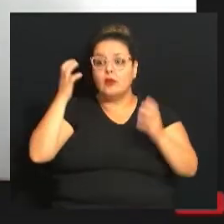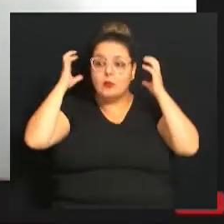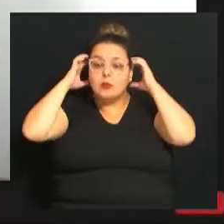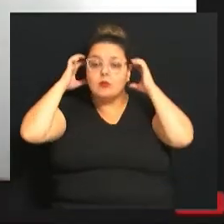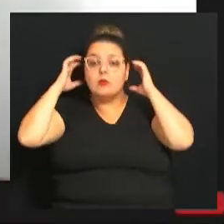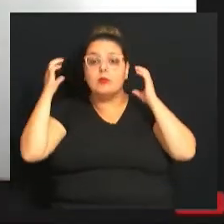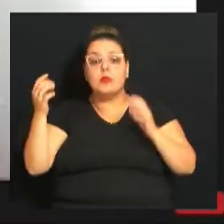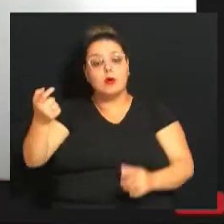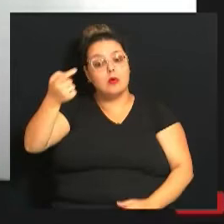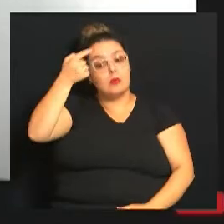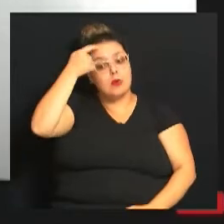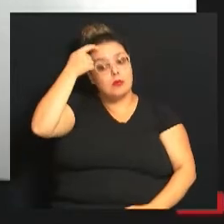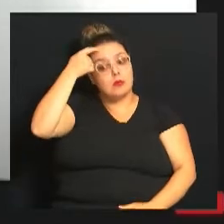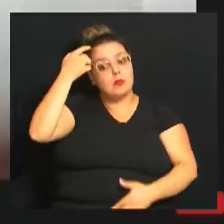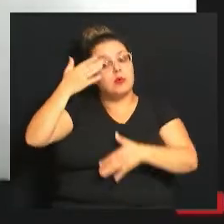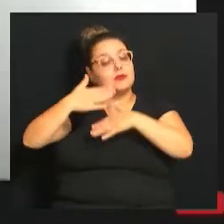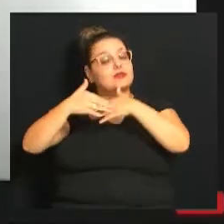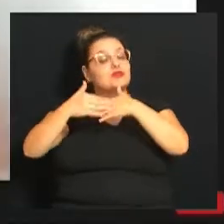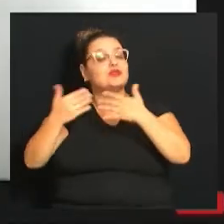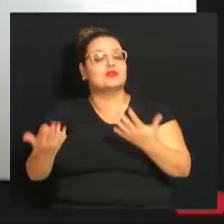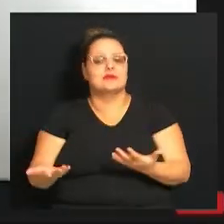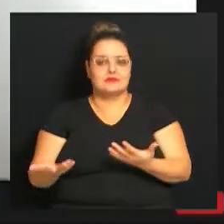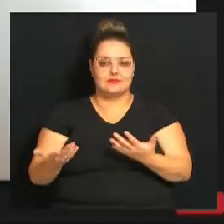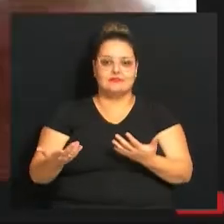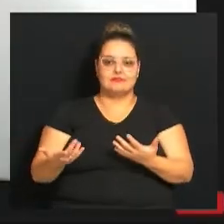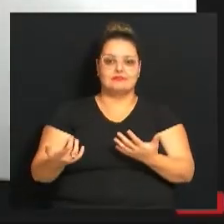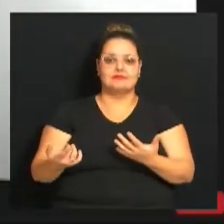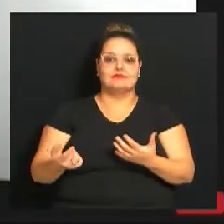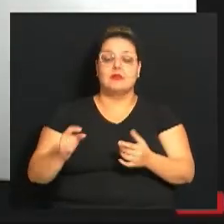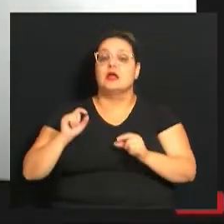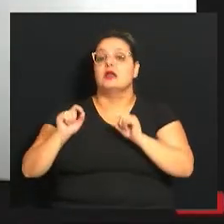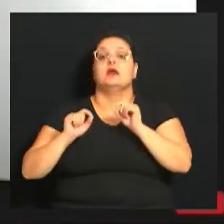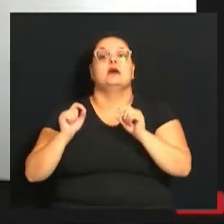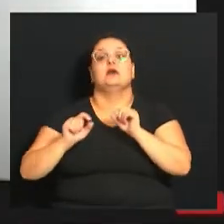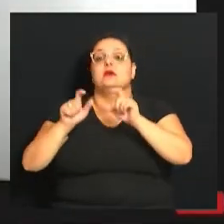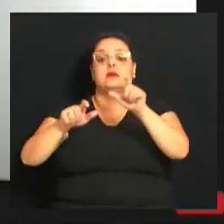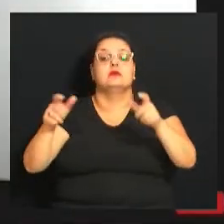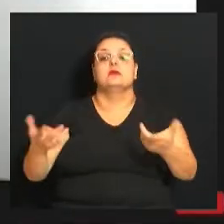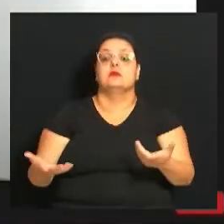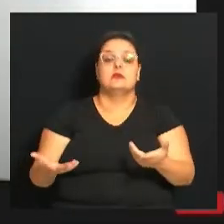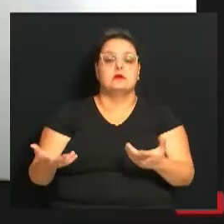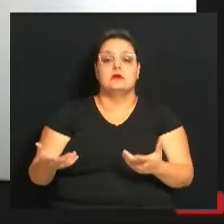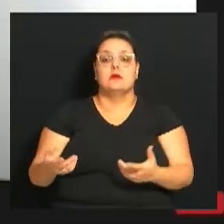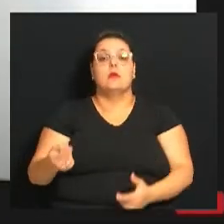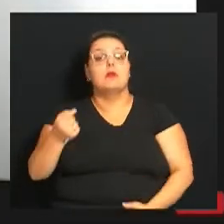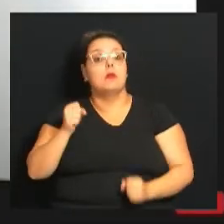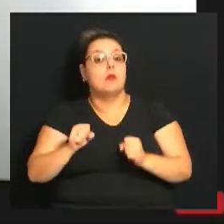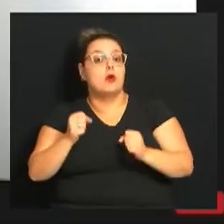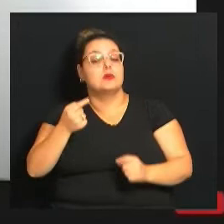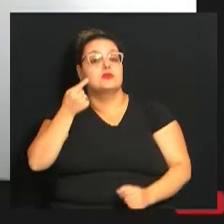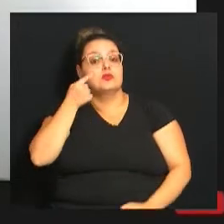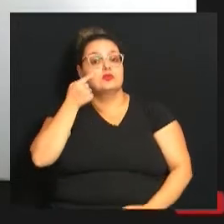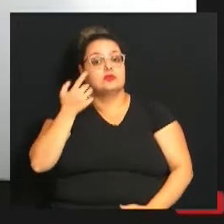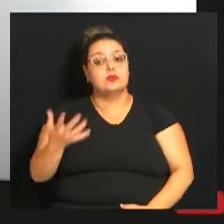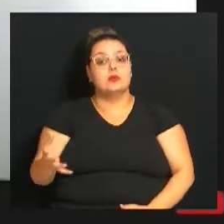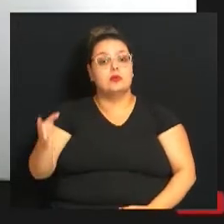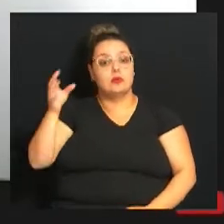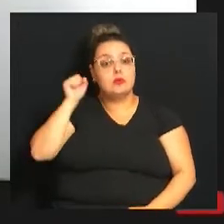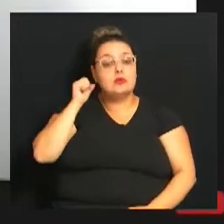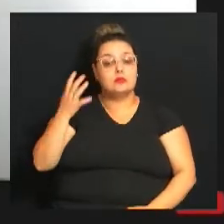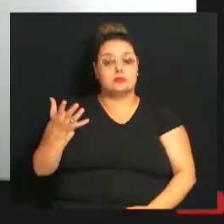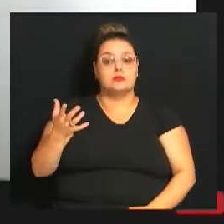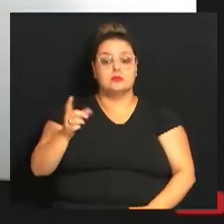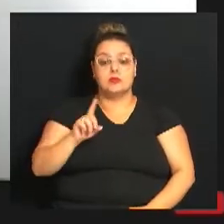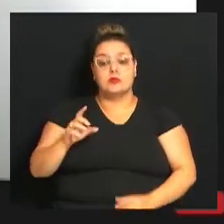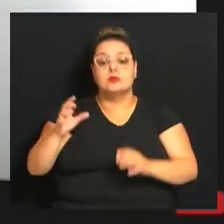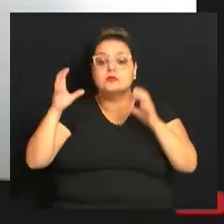para a gente. Você pode assistir e ver quem são os apresentadores, como eles estão apresentando, e você pode ver, ouvir o rádio, não só no radinho,